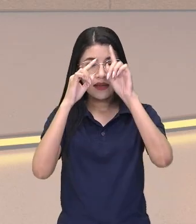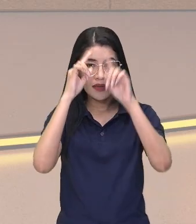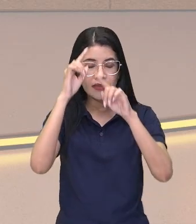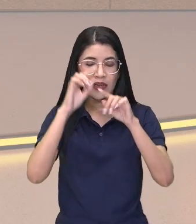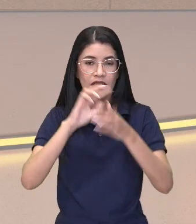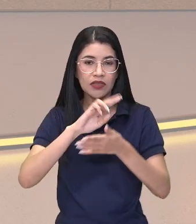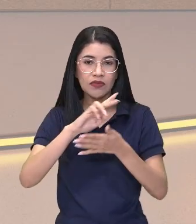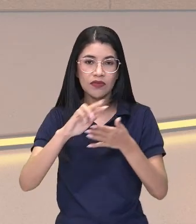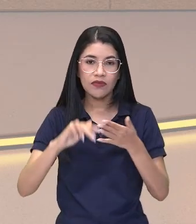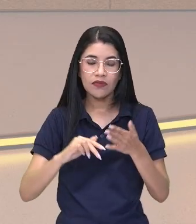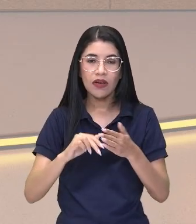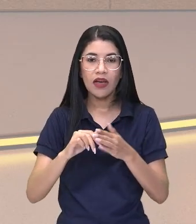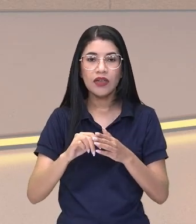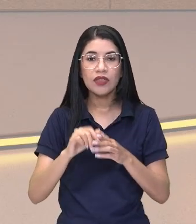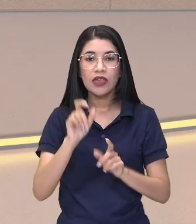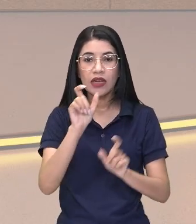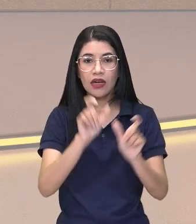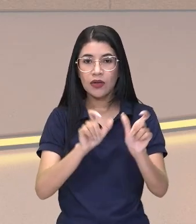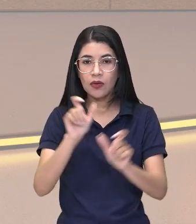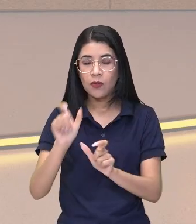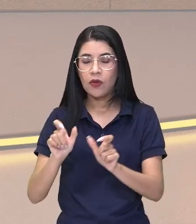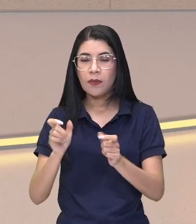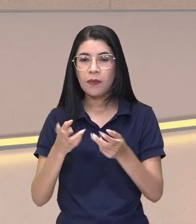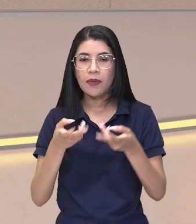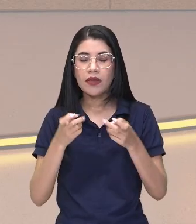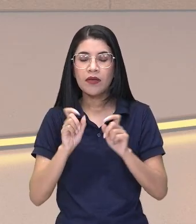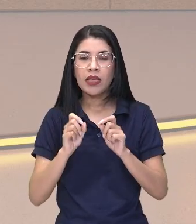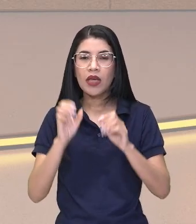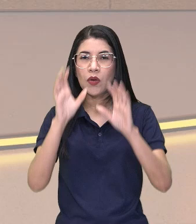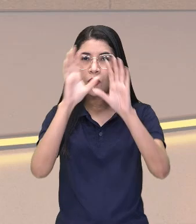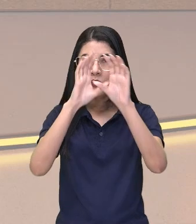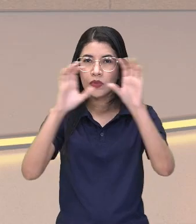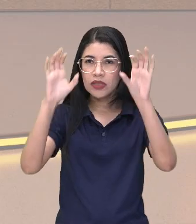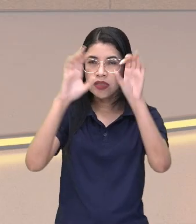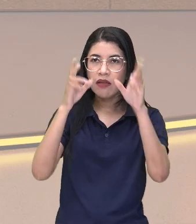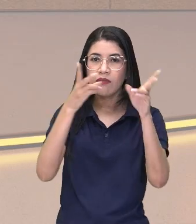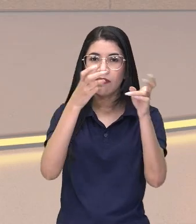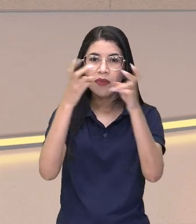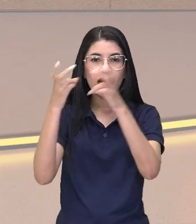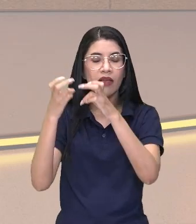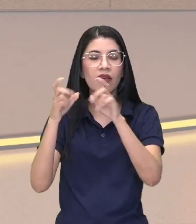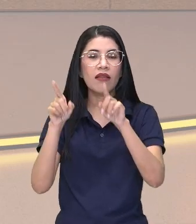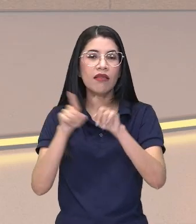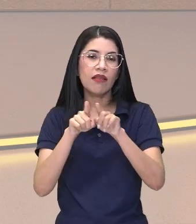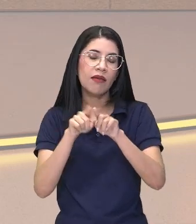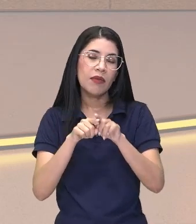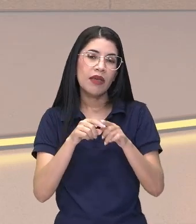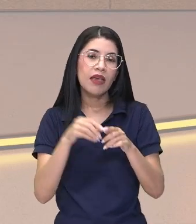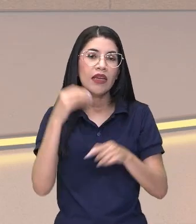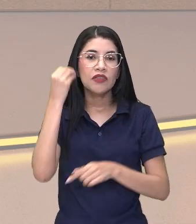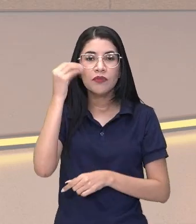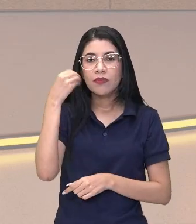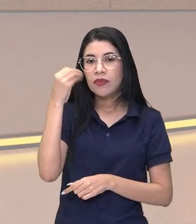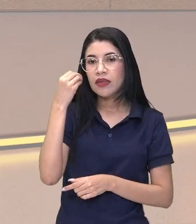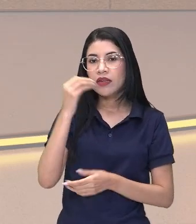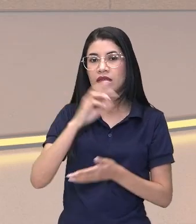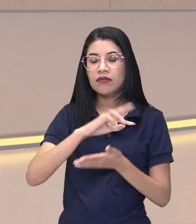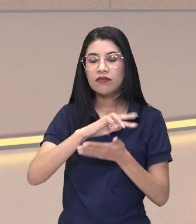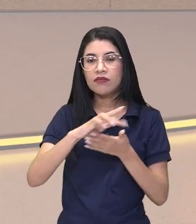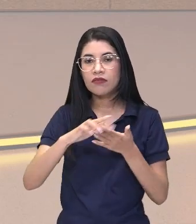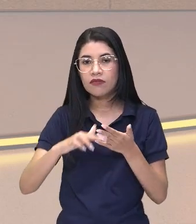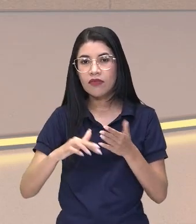homem começa, então, a perceber, observando o céu, observando, então, ali os primeiros experimentos.